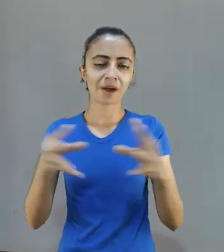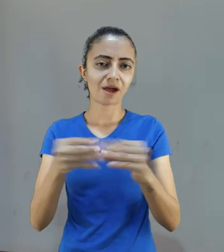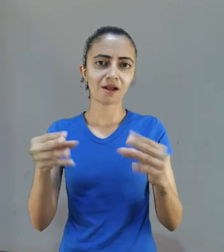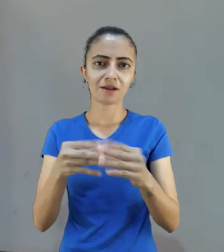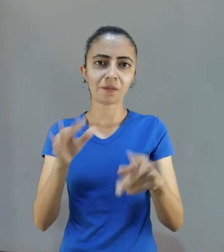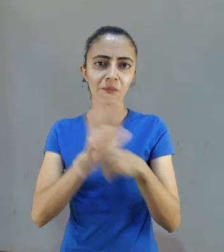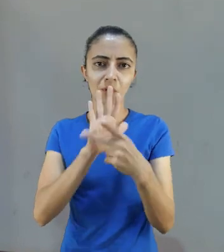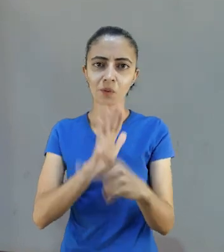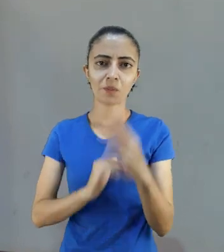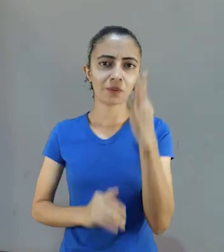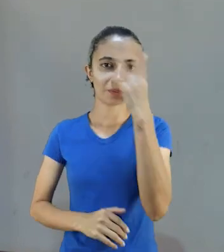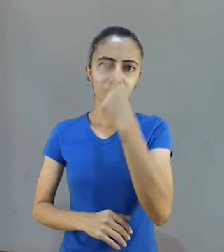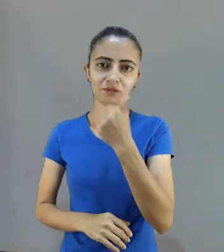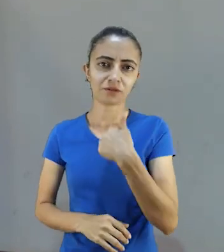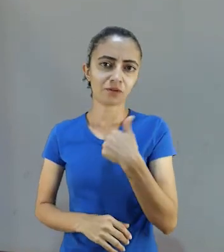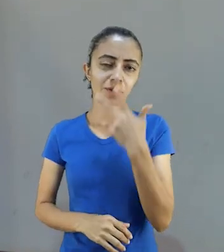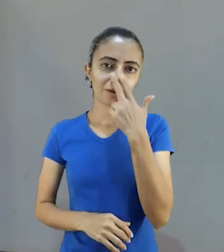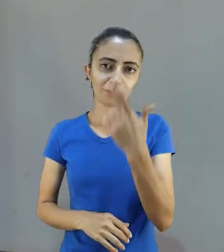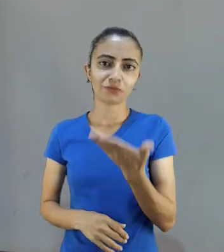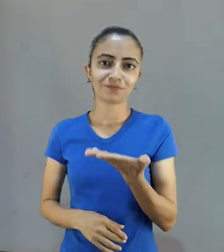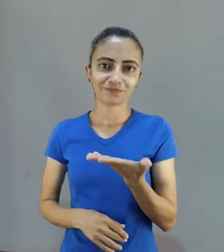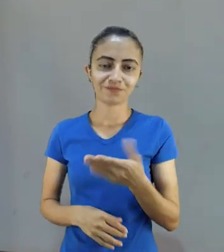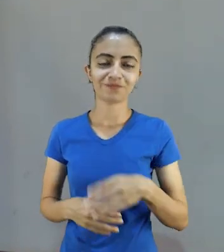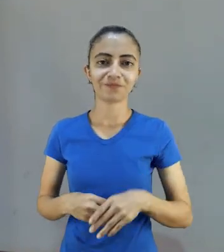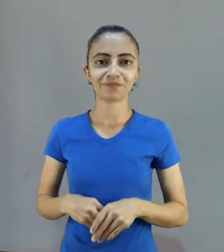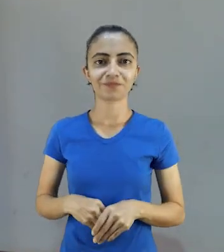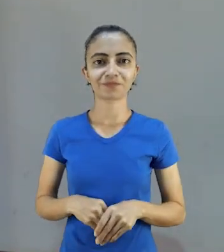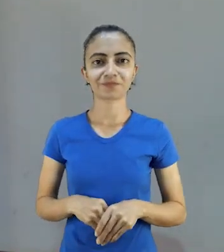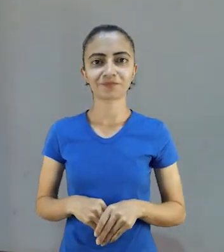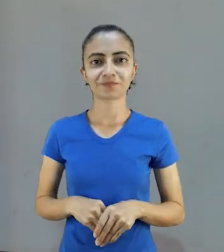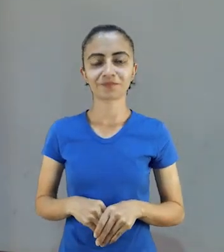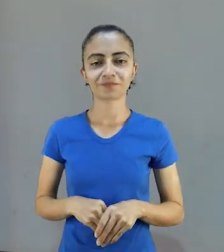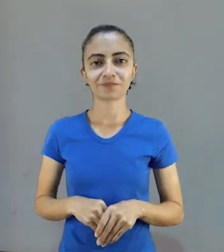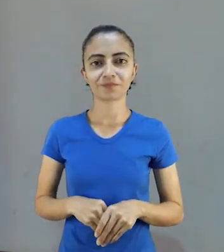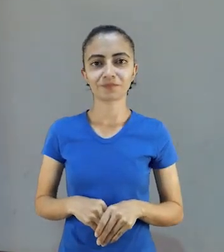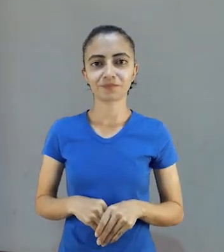nada. Eu acho ela linda. Aí você pega aqui.